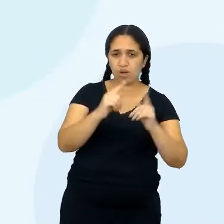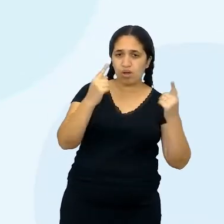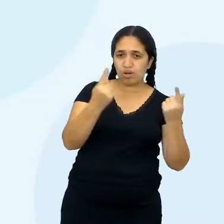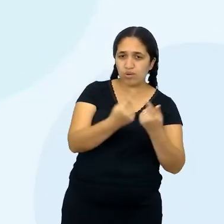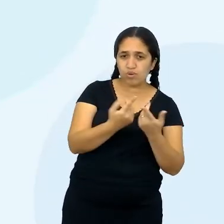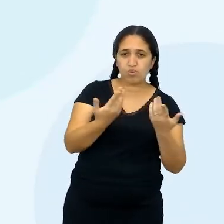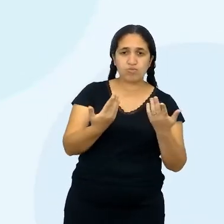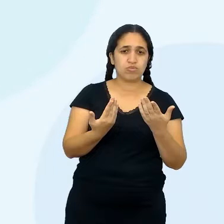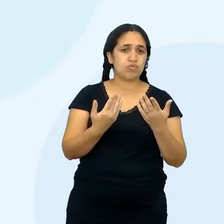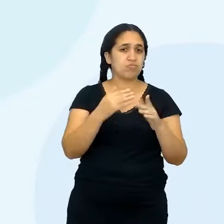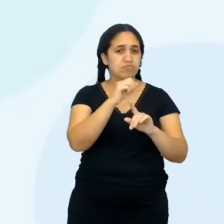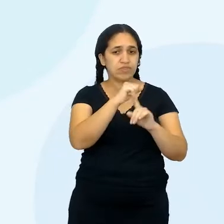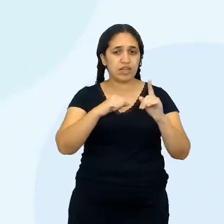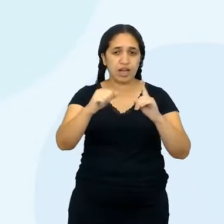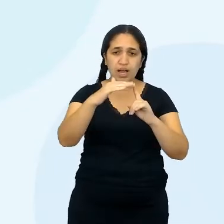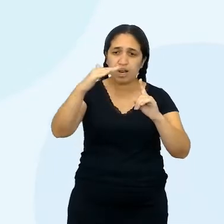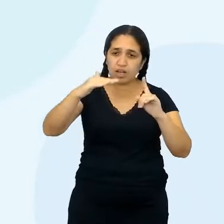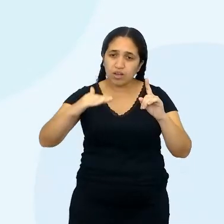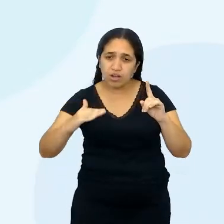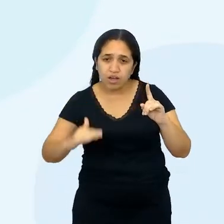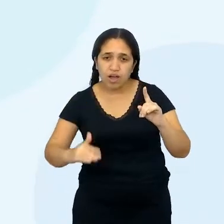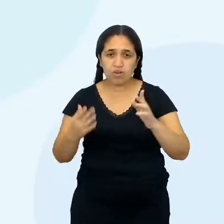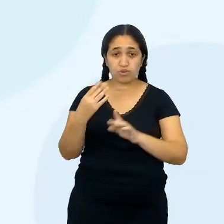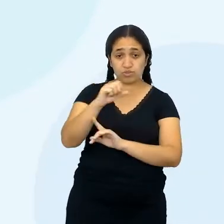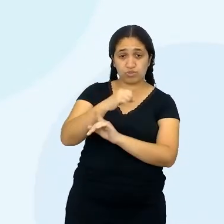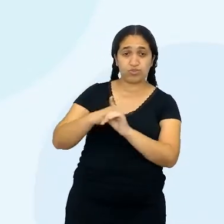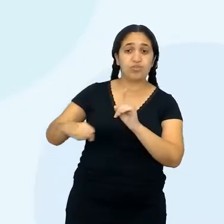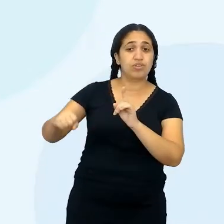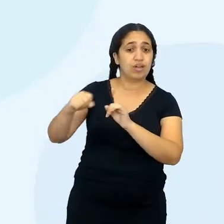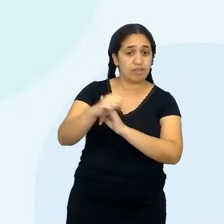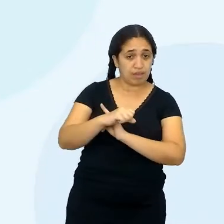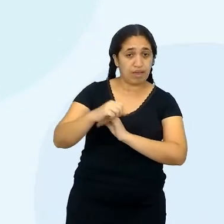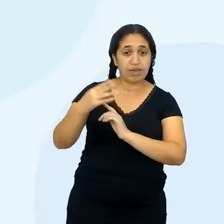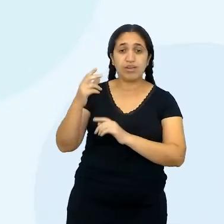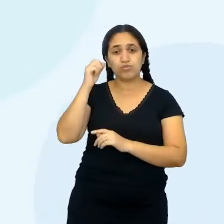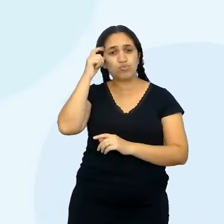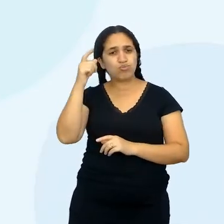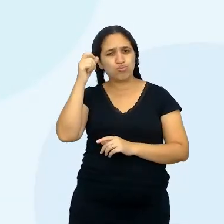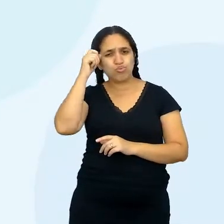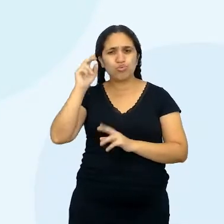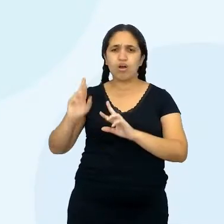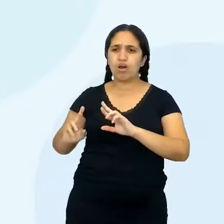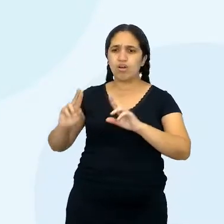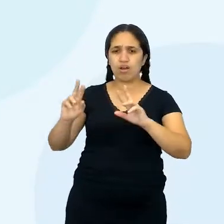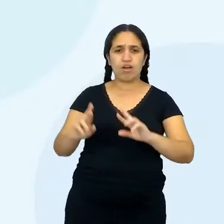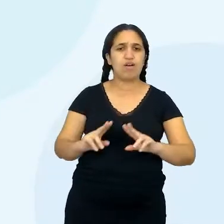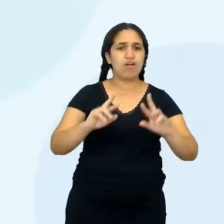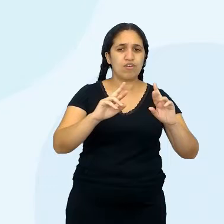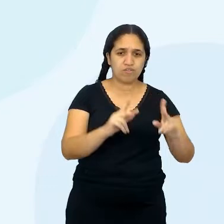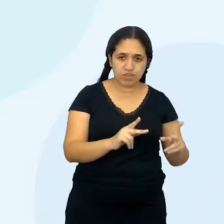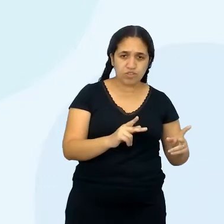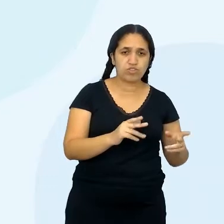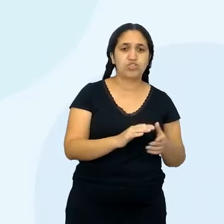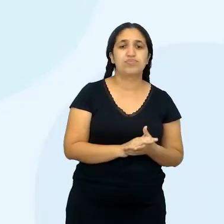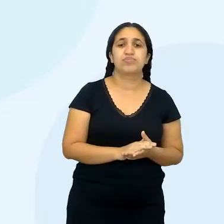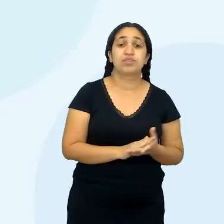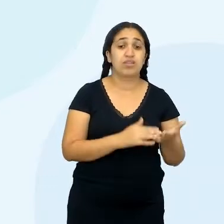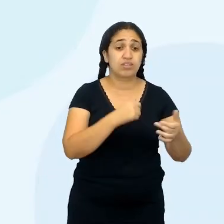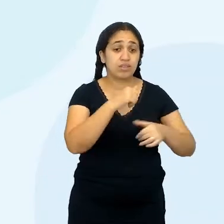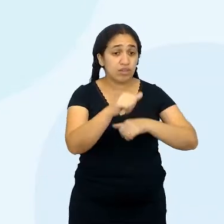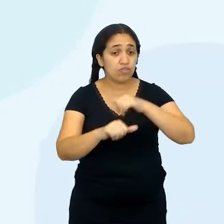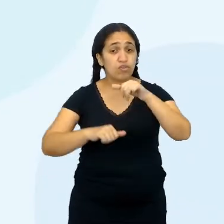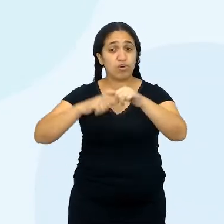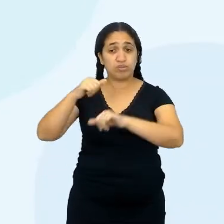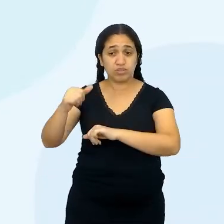grupos, classes sociais e sociedades, com culturas distintas, diferentes, diante